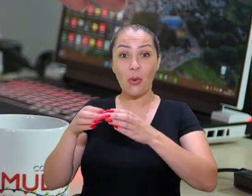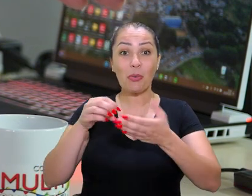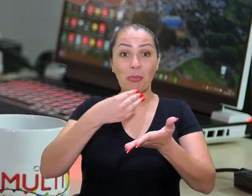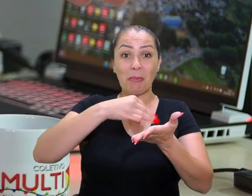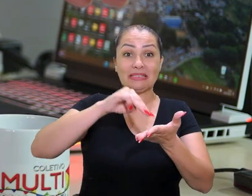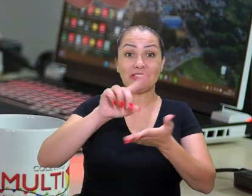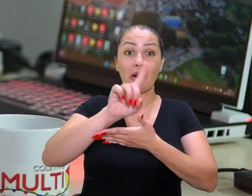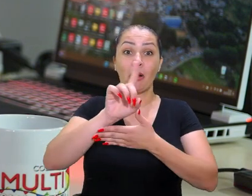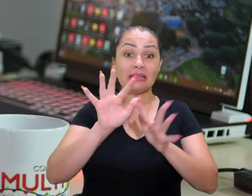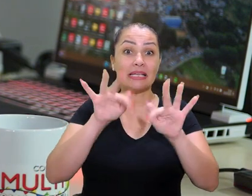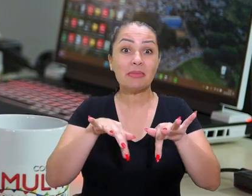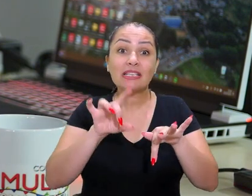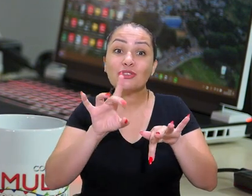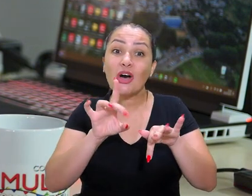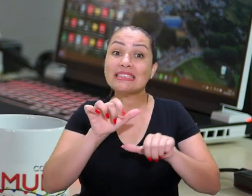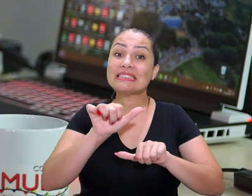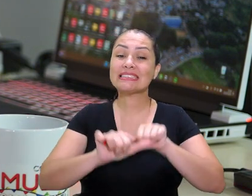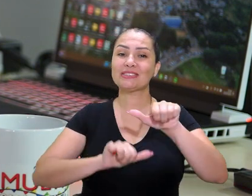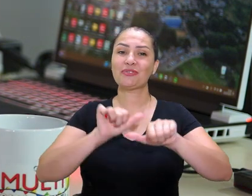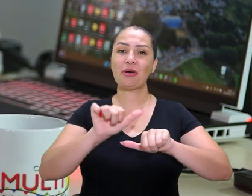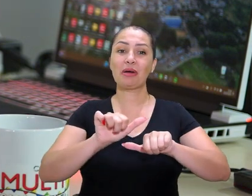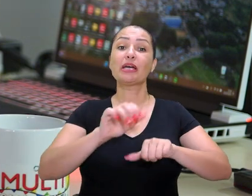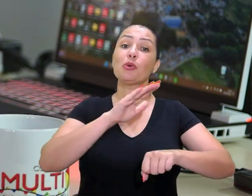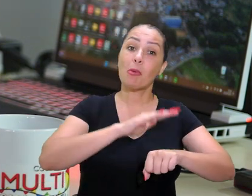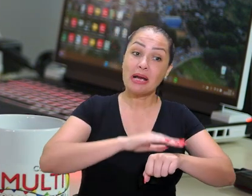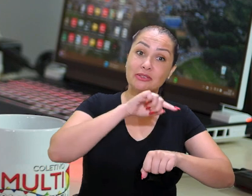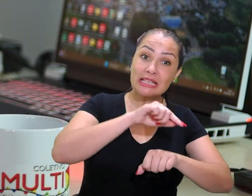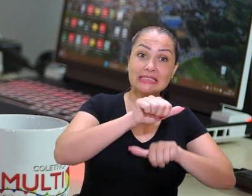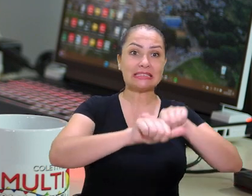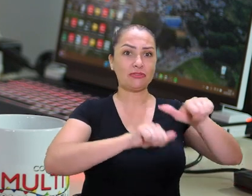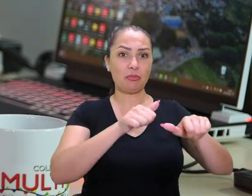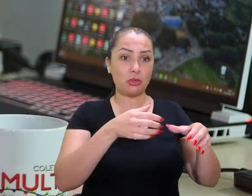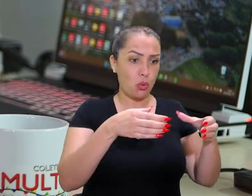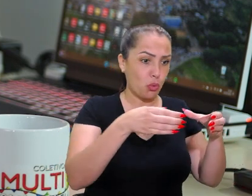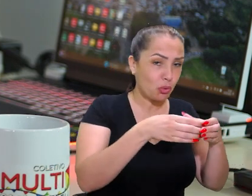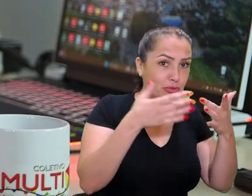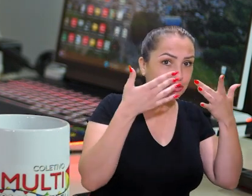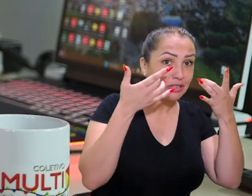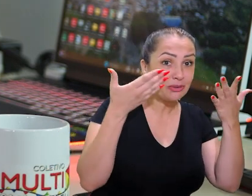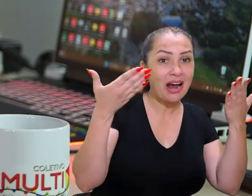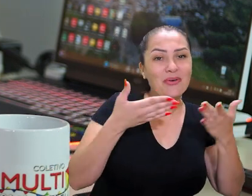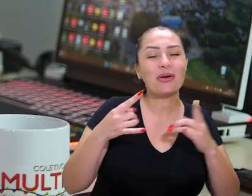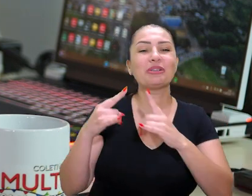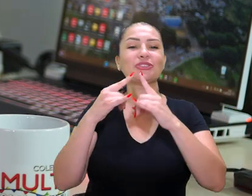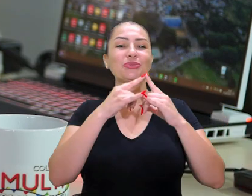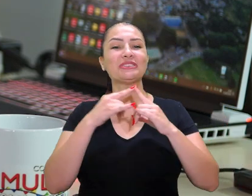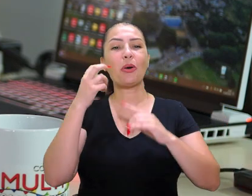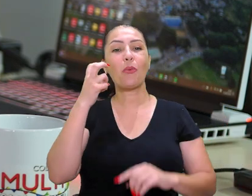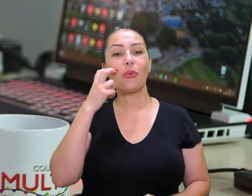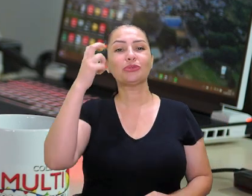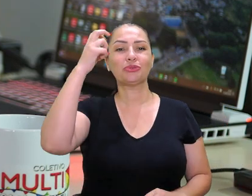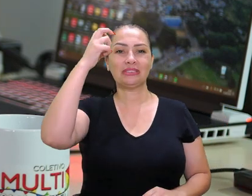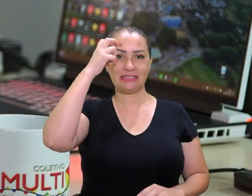transforma. E nessa transformação, ele se torna de um grupo de teatro a uma instituição cultural que